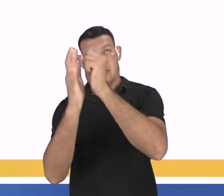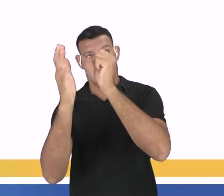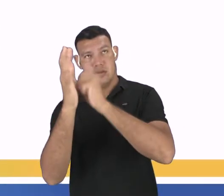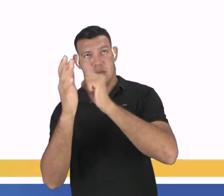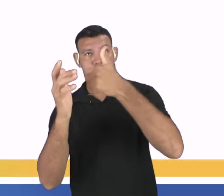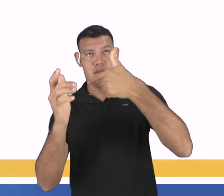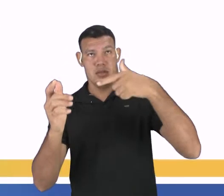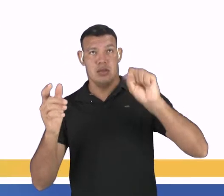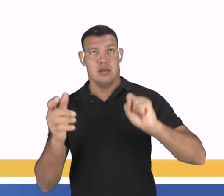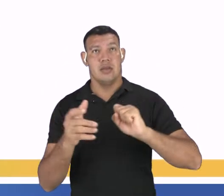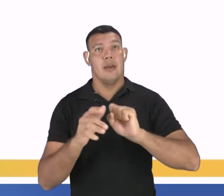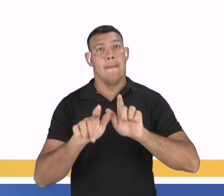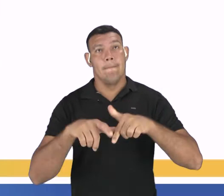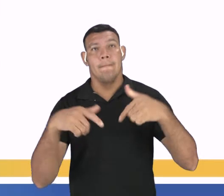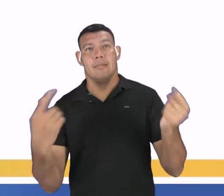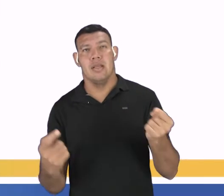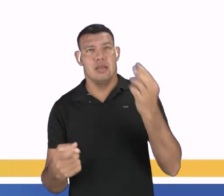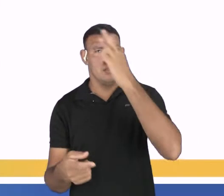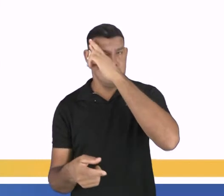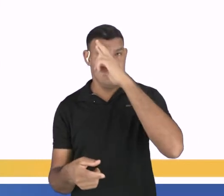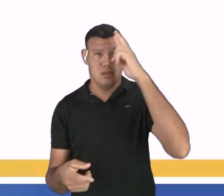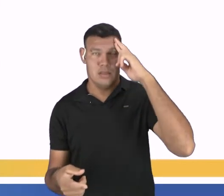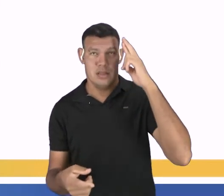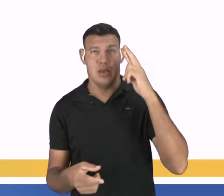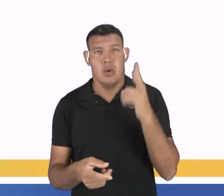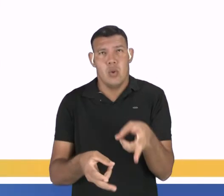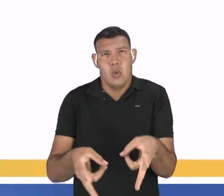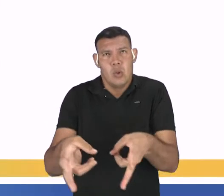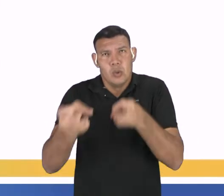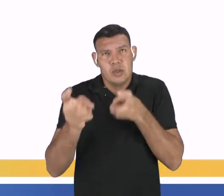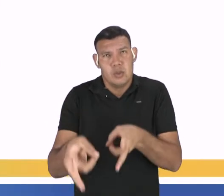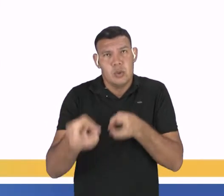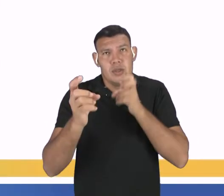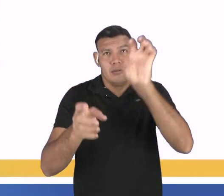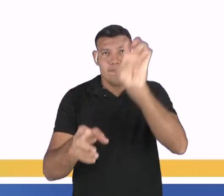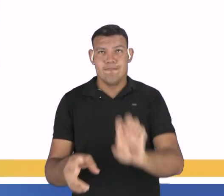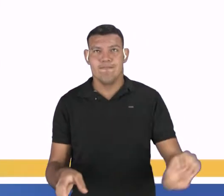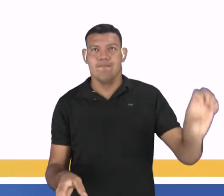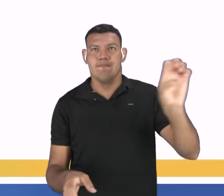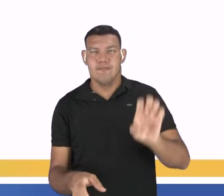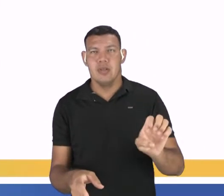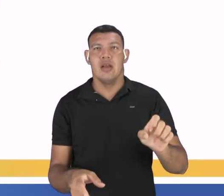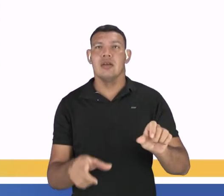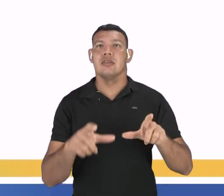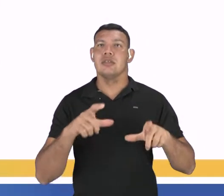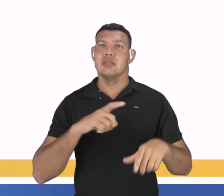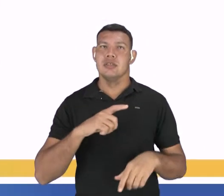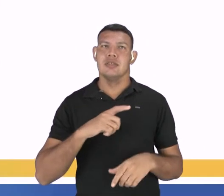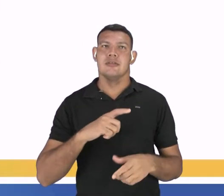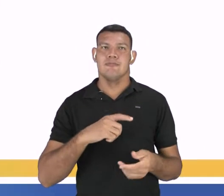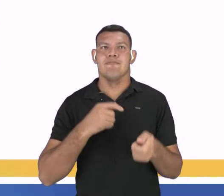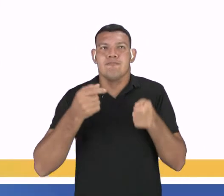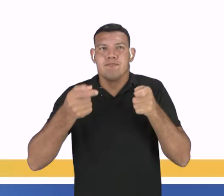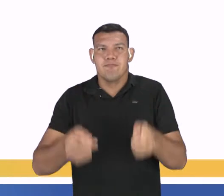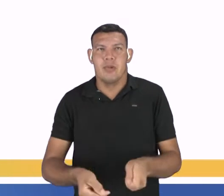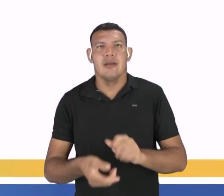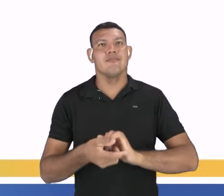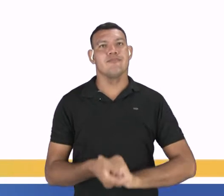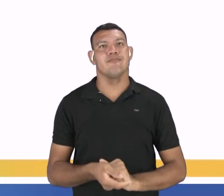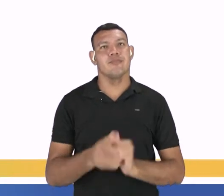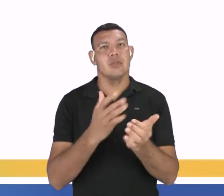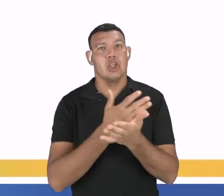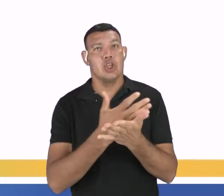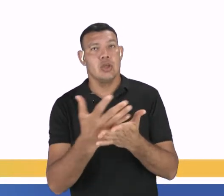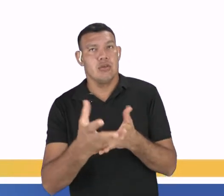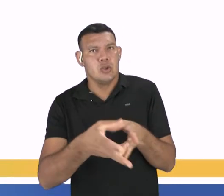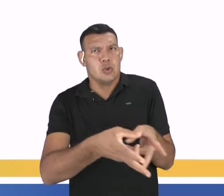a exploração da Ásia no intuito de aproveitar as riquezas que o continente possuía. Dessa forma, as potências europeias iniciaram